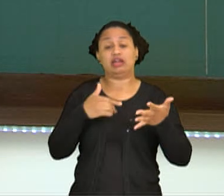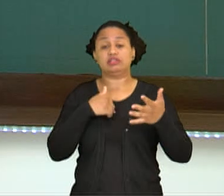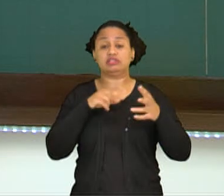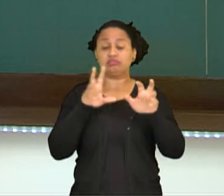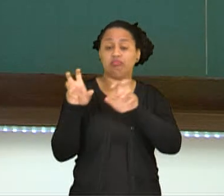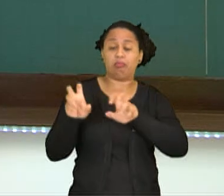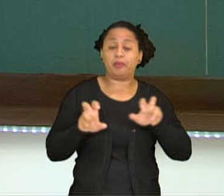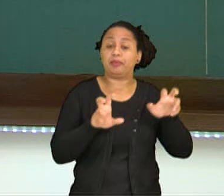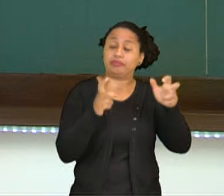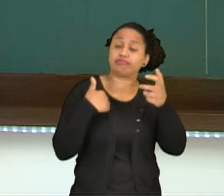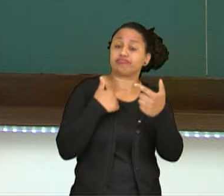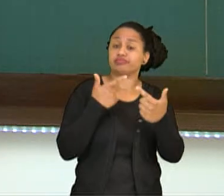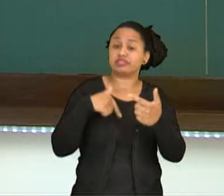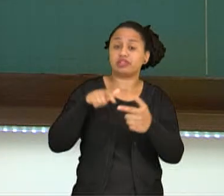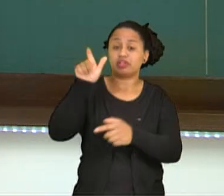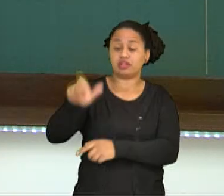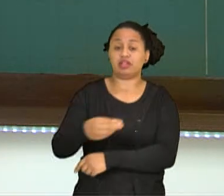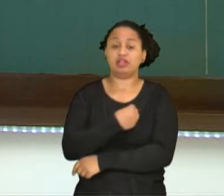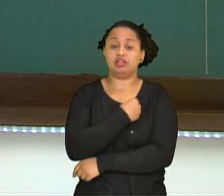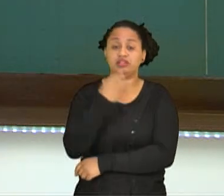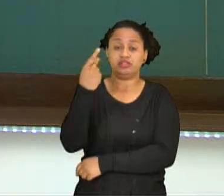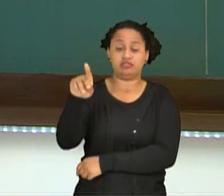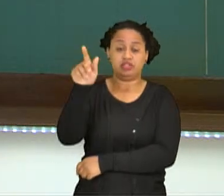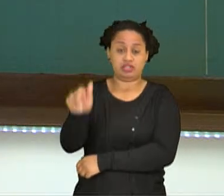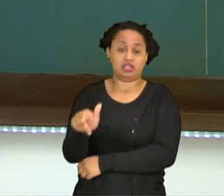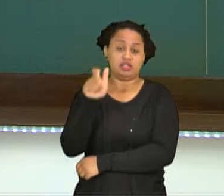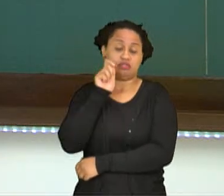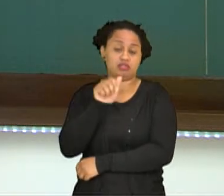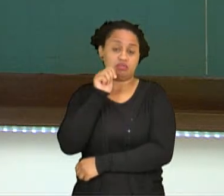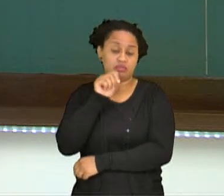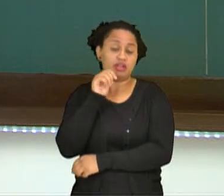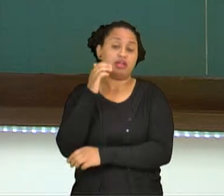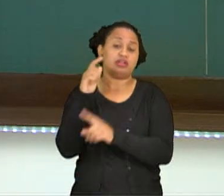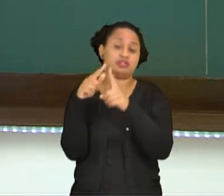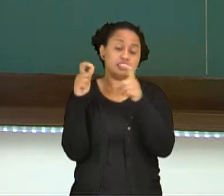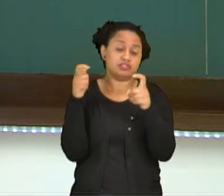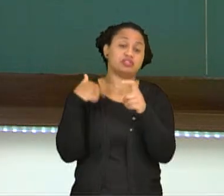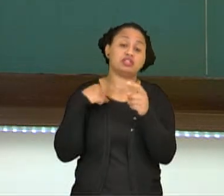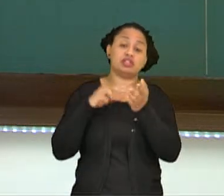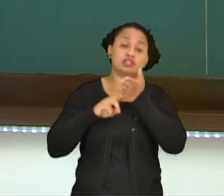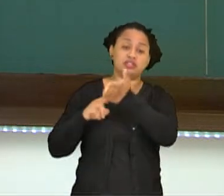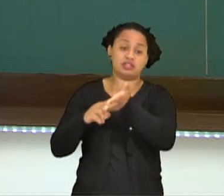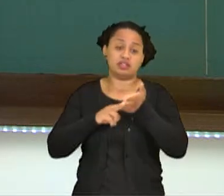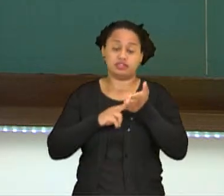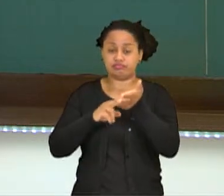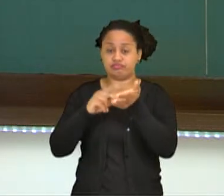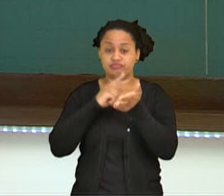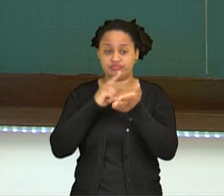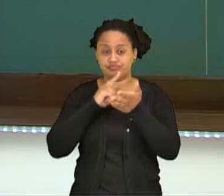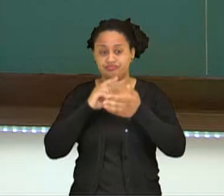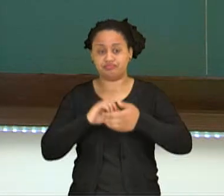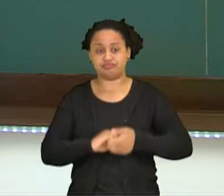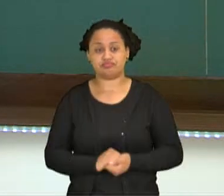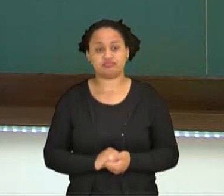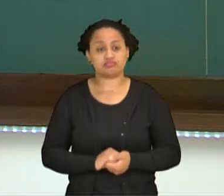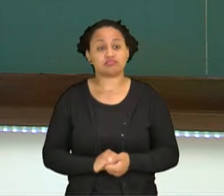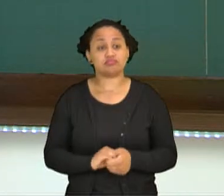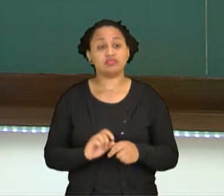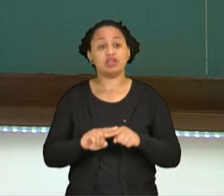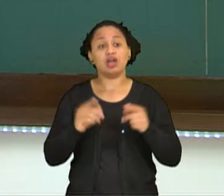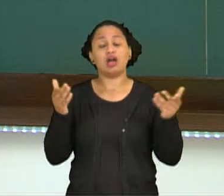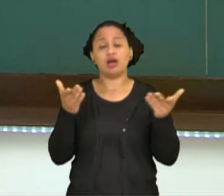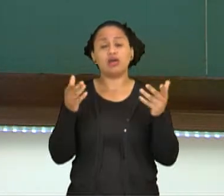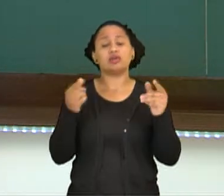torno dessa cientista e também dessas cartas que ela recebia e trocava lá com os físicos. Nós vamos ver